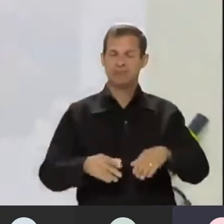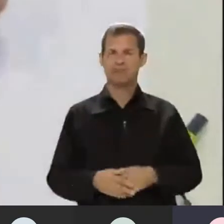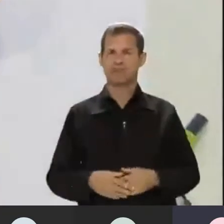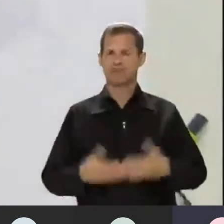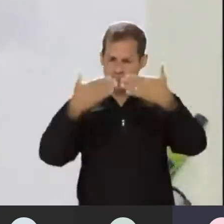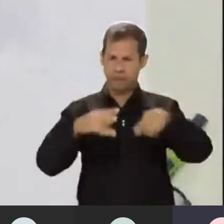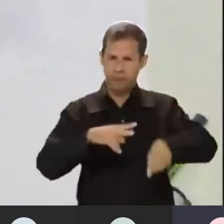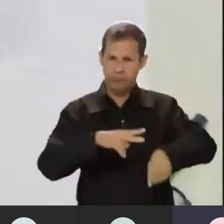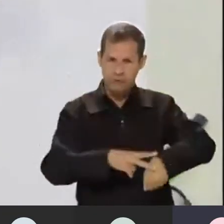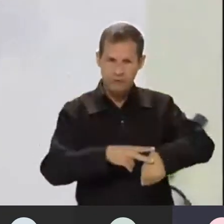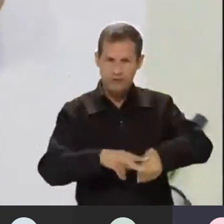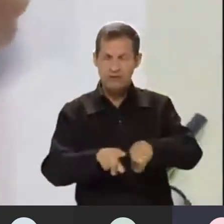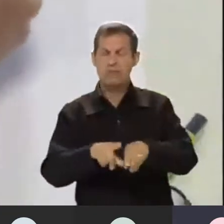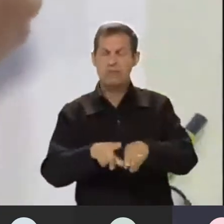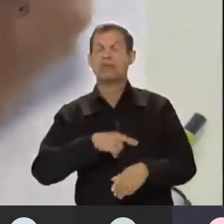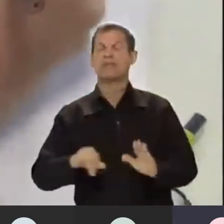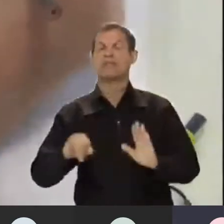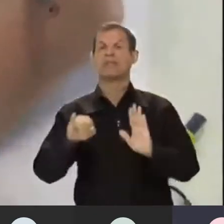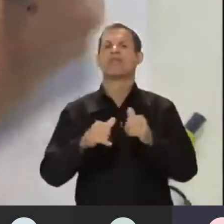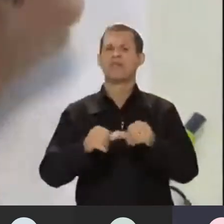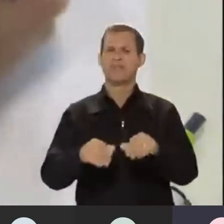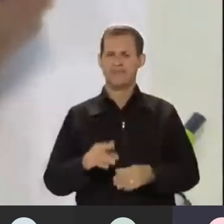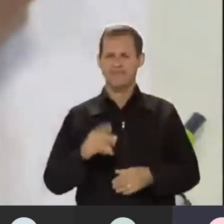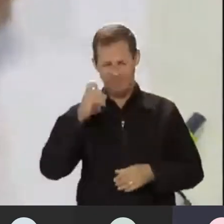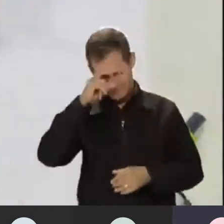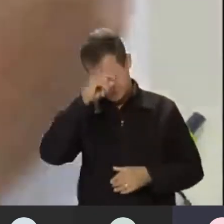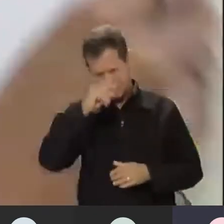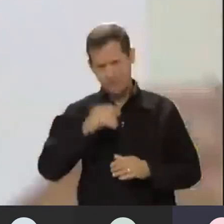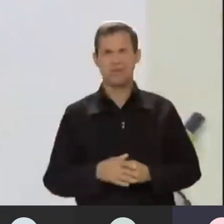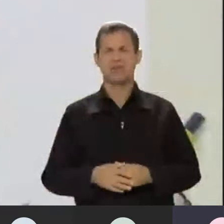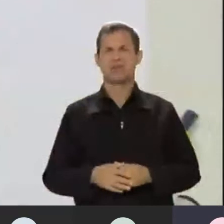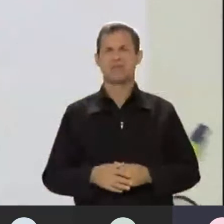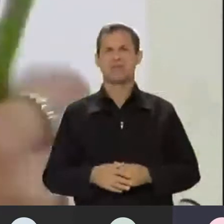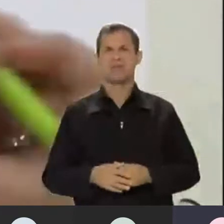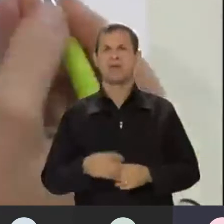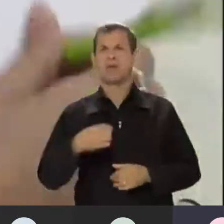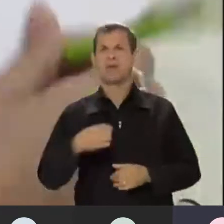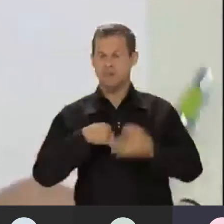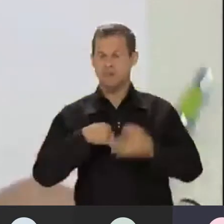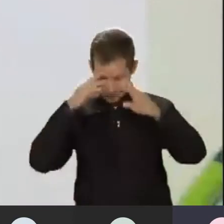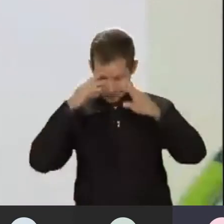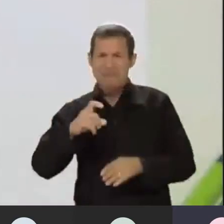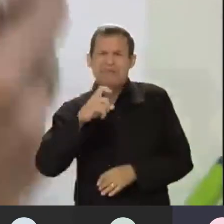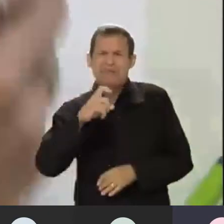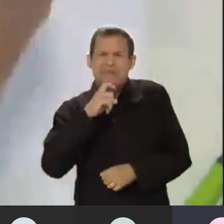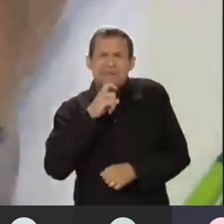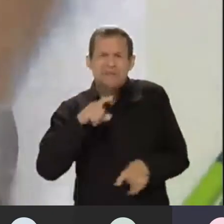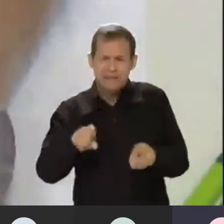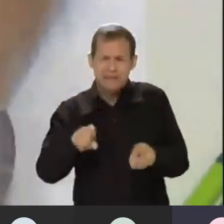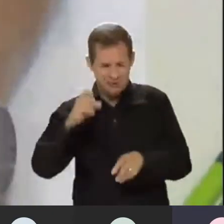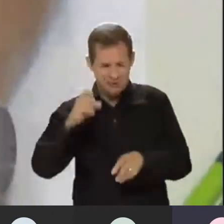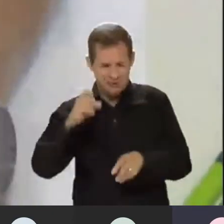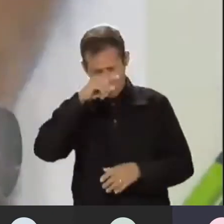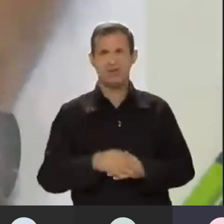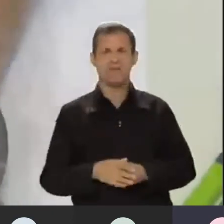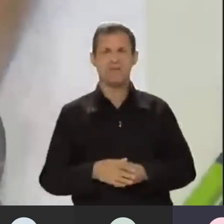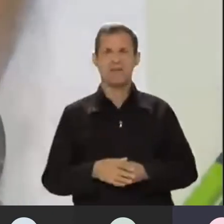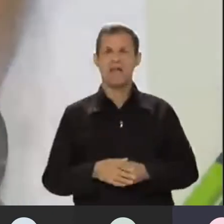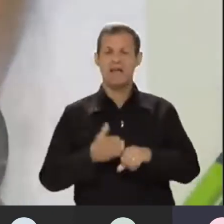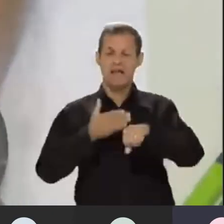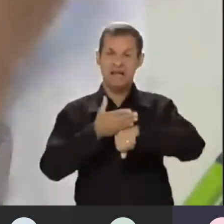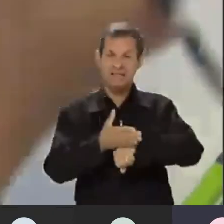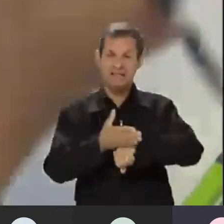lado. Então, também vou levar em consideração essa dificuldade, né, já que eu estou pensando no resfriamento, então eu vou dificultar